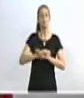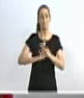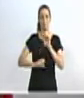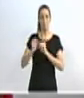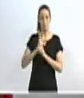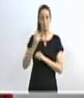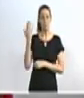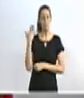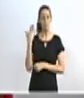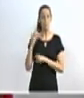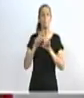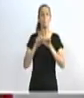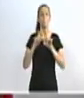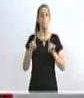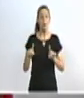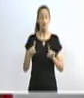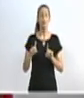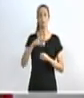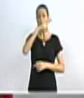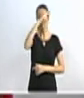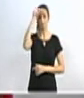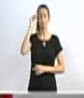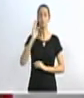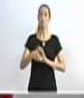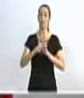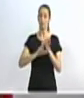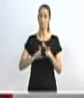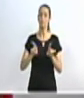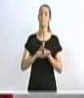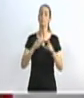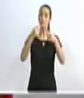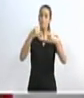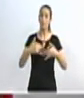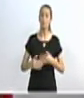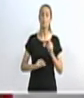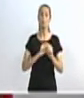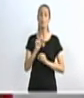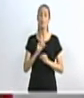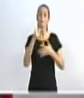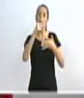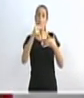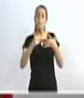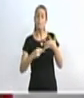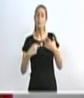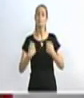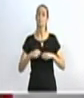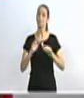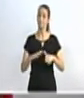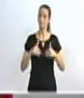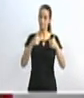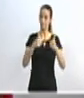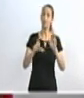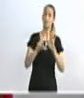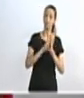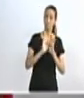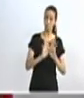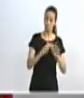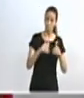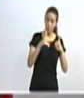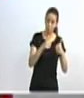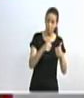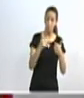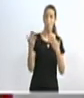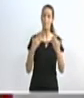Porém, como a prefeitura colocou muito bem, há pontos a serem melhorados. Porque a lei melhorou em relação a